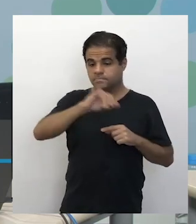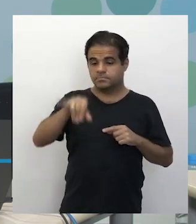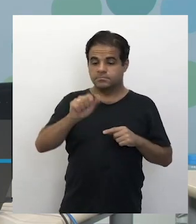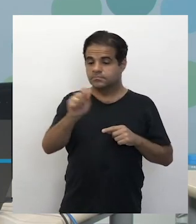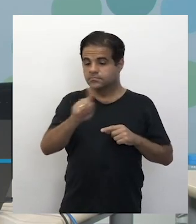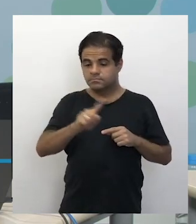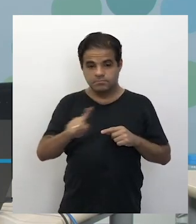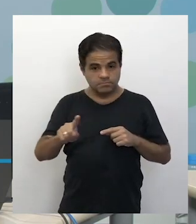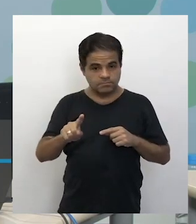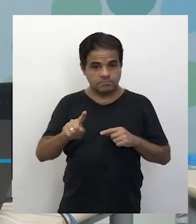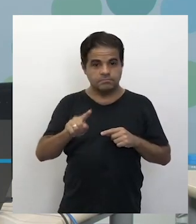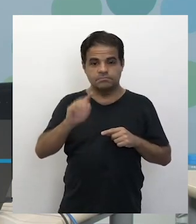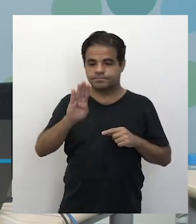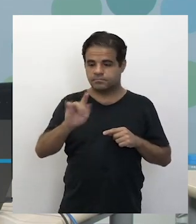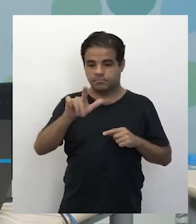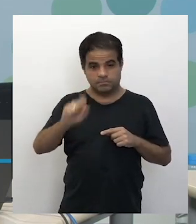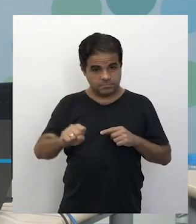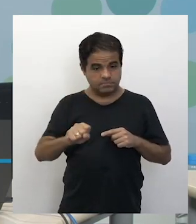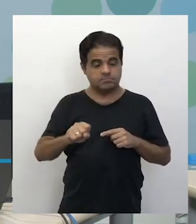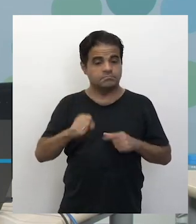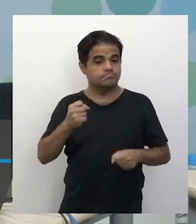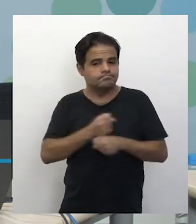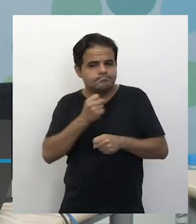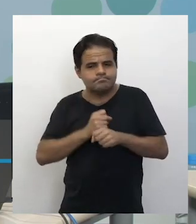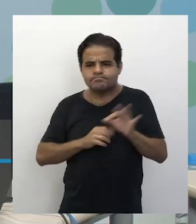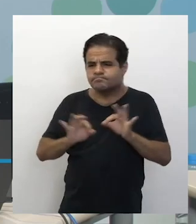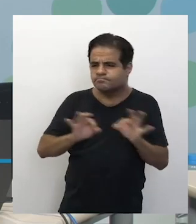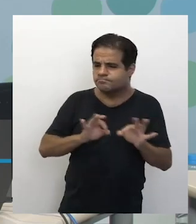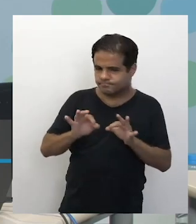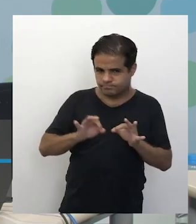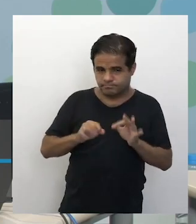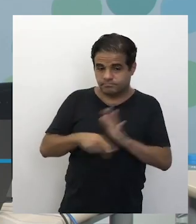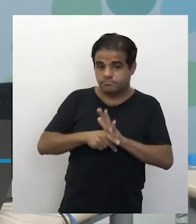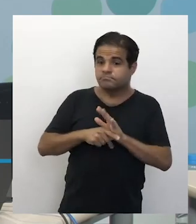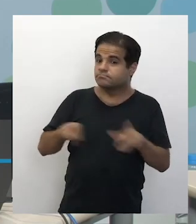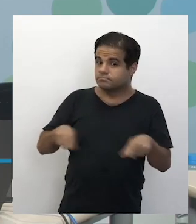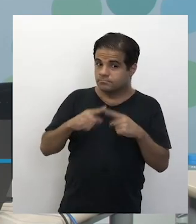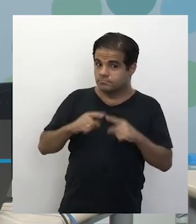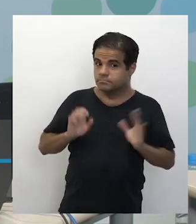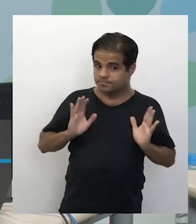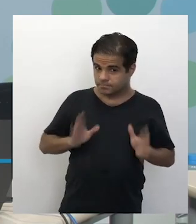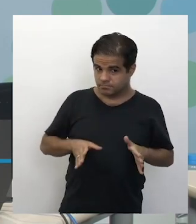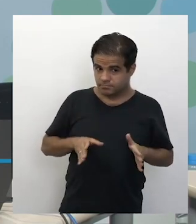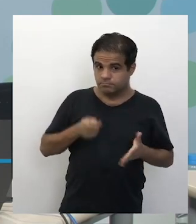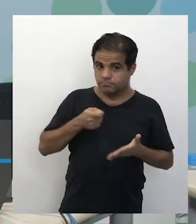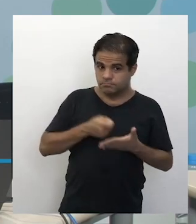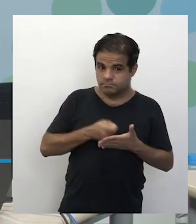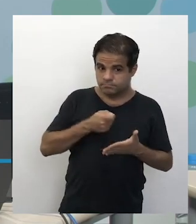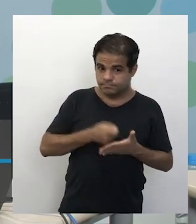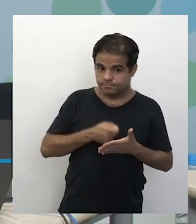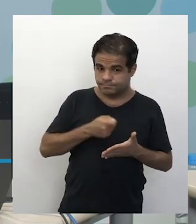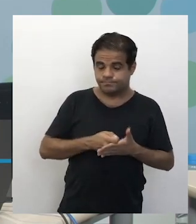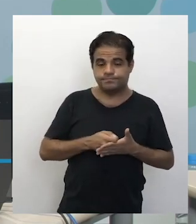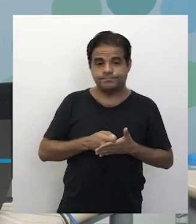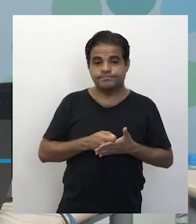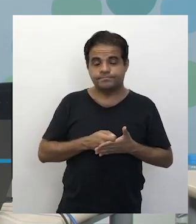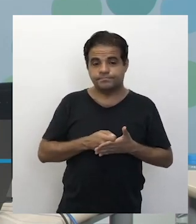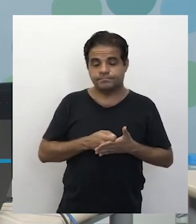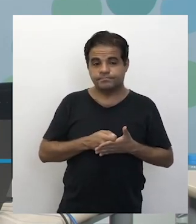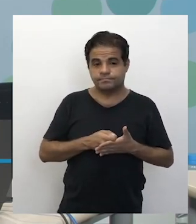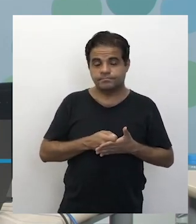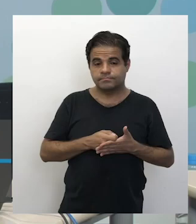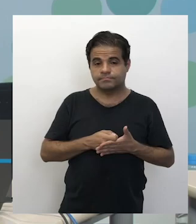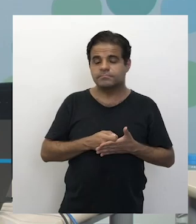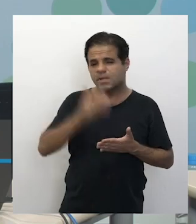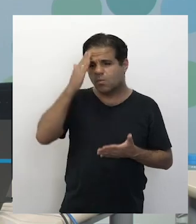são construídos muitas vezes com partes, com seções da música que são obrigatoriamente de improvisação.